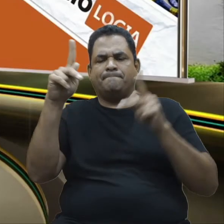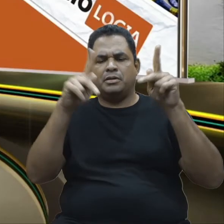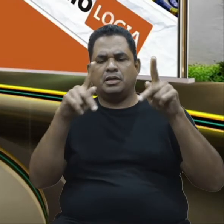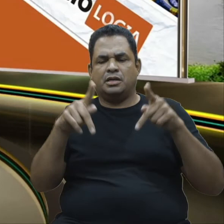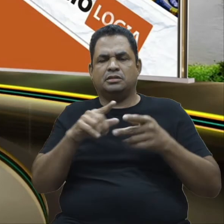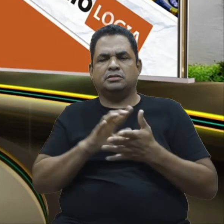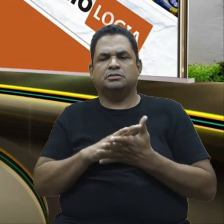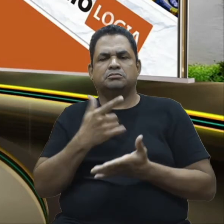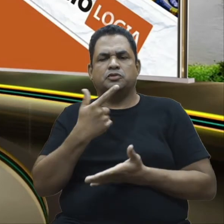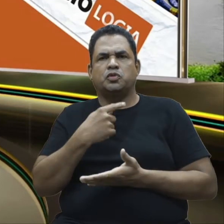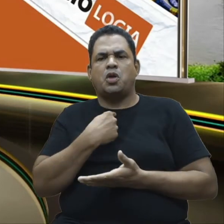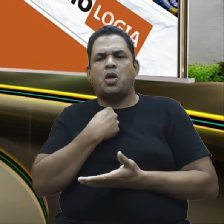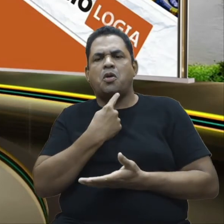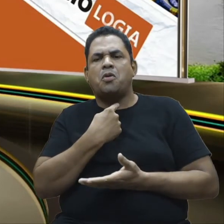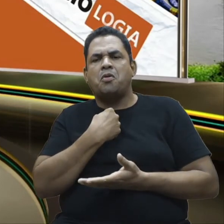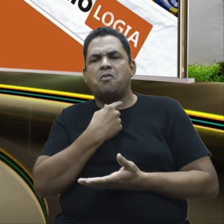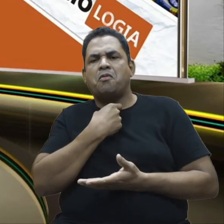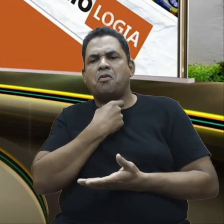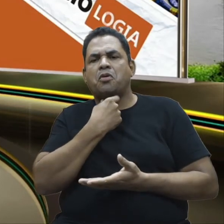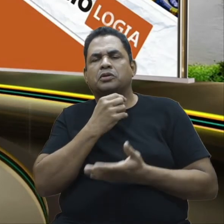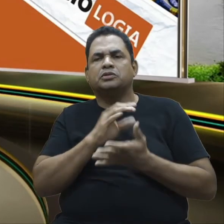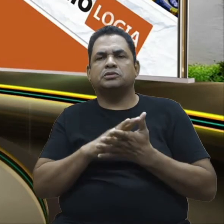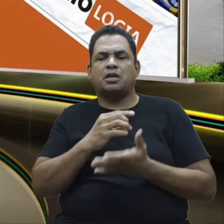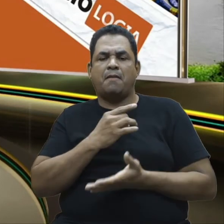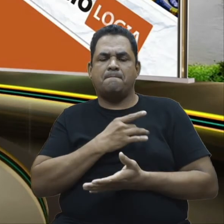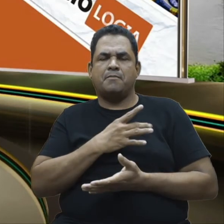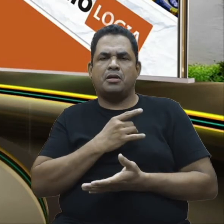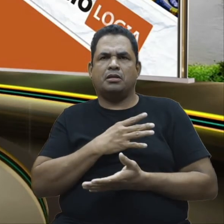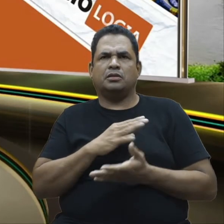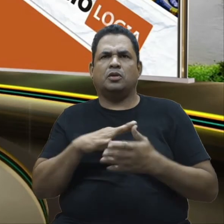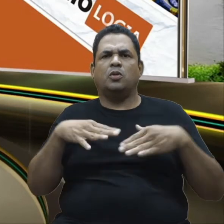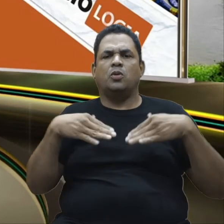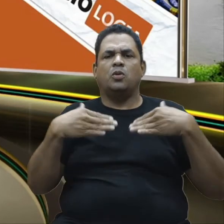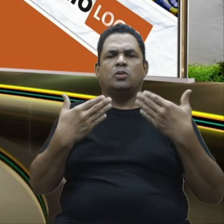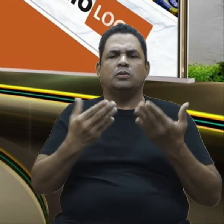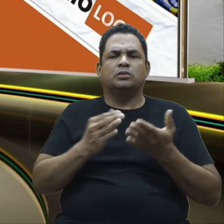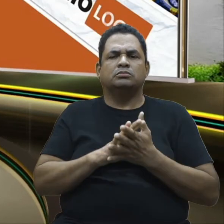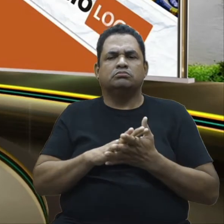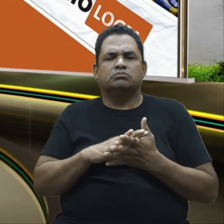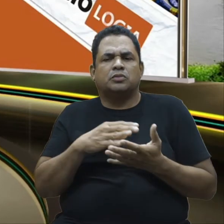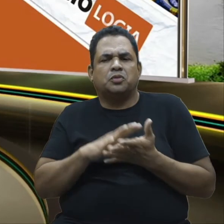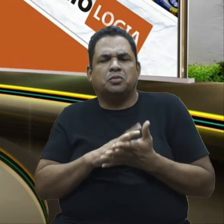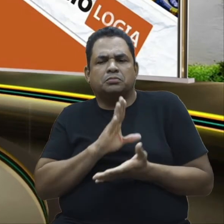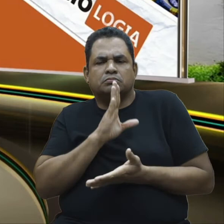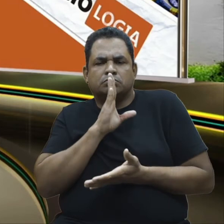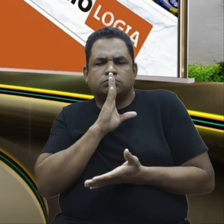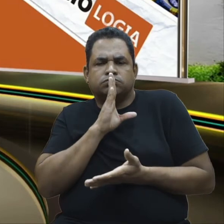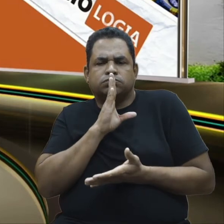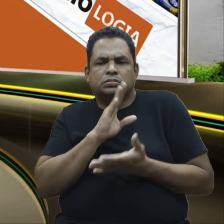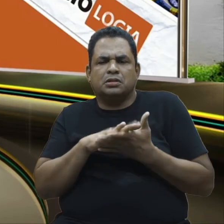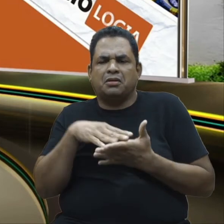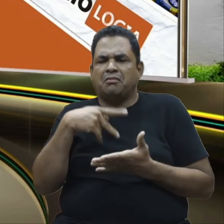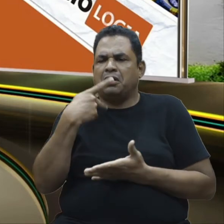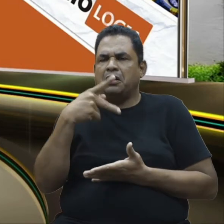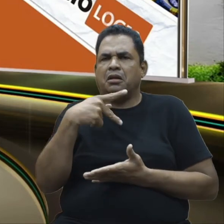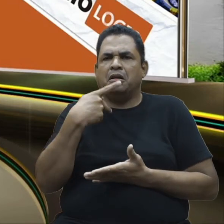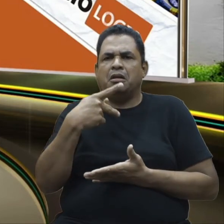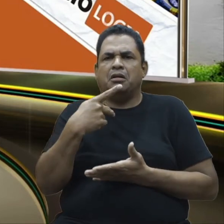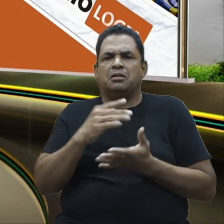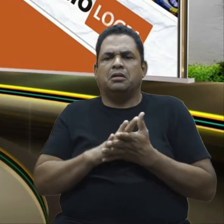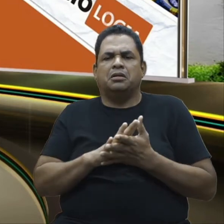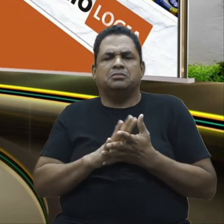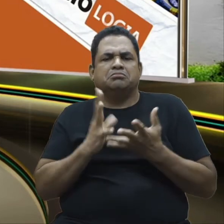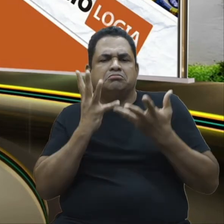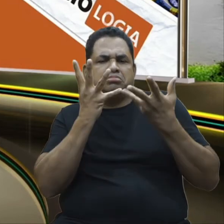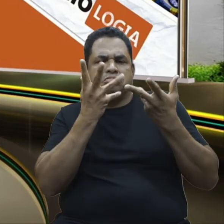medo, né? Quando a gente vê tudo muito quietinho, ninguém reclamando de nada, tá tudo maravilhoso